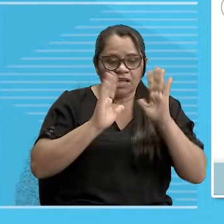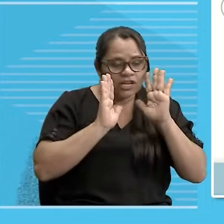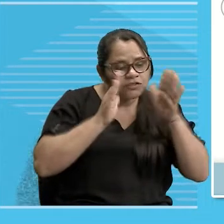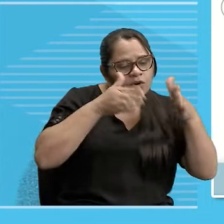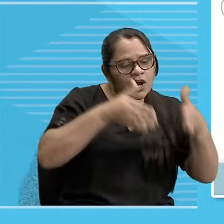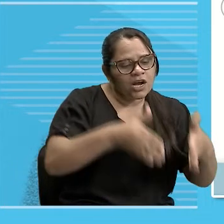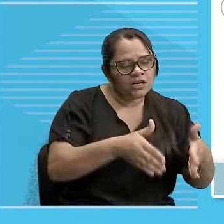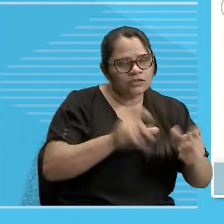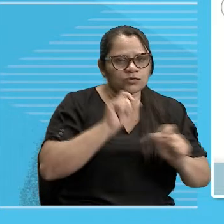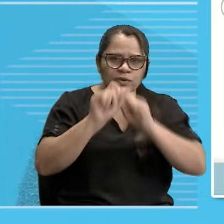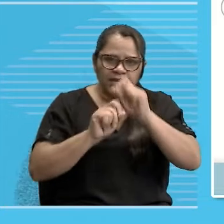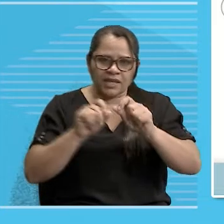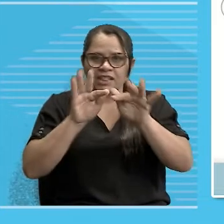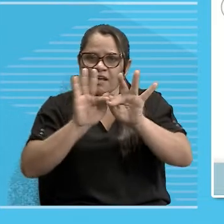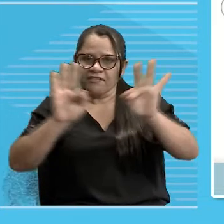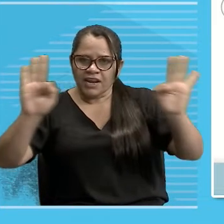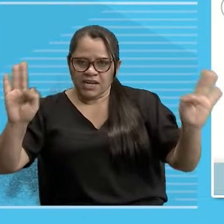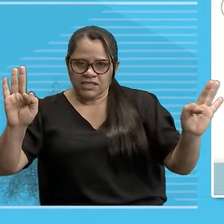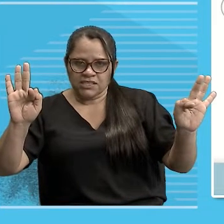seguinte frase: